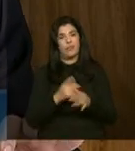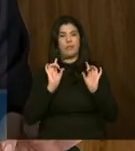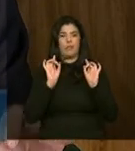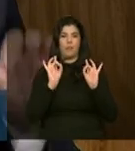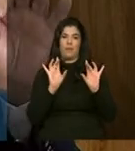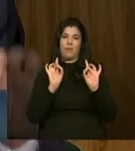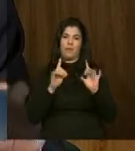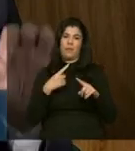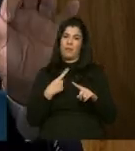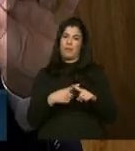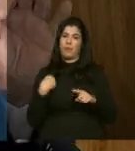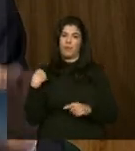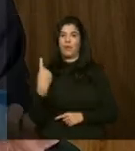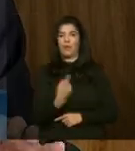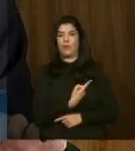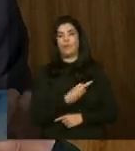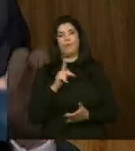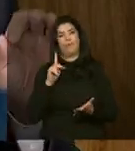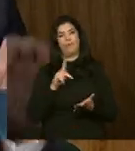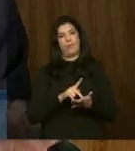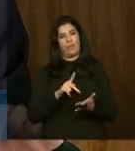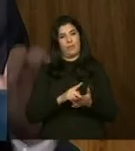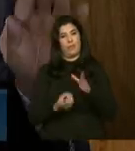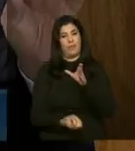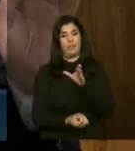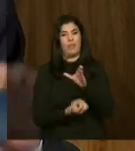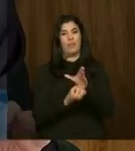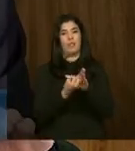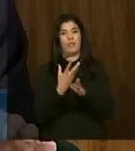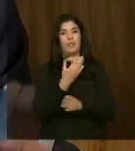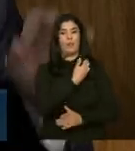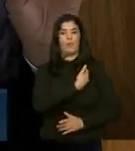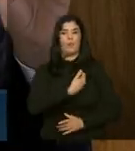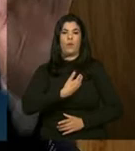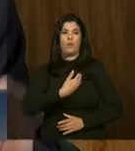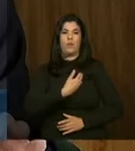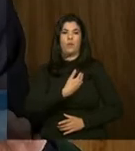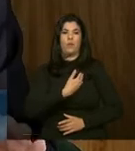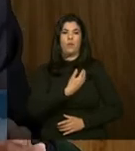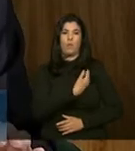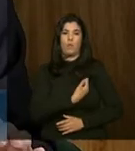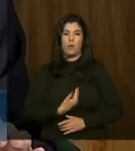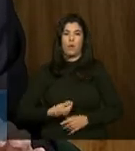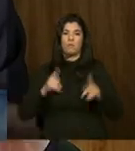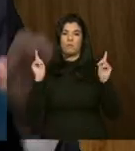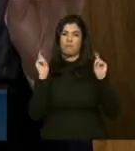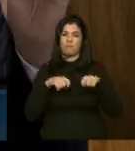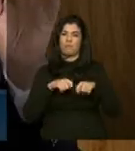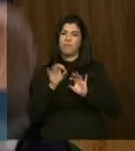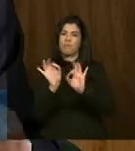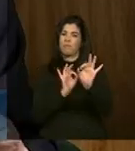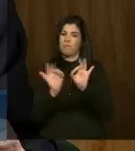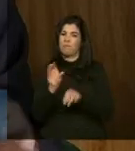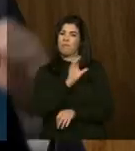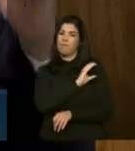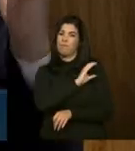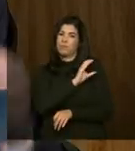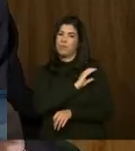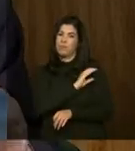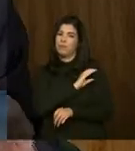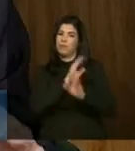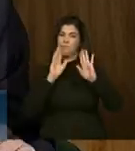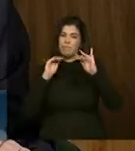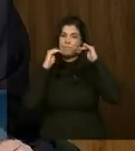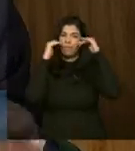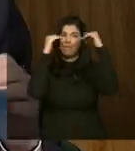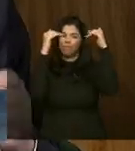especial, porque nós estamos, de fato, criando uma governança, uma capacidade de coordenação compatível com o